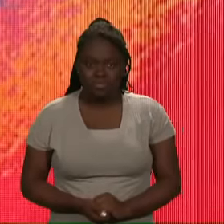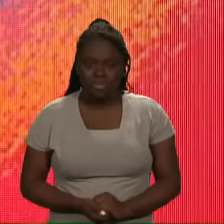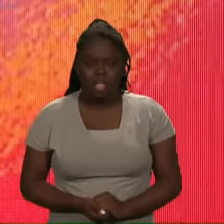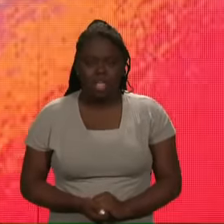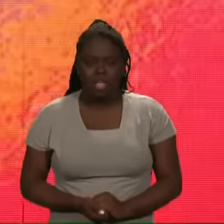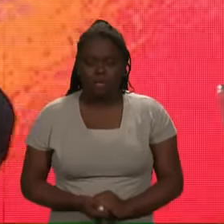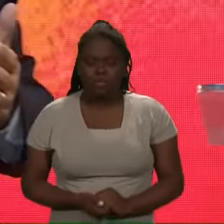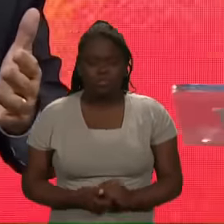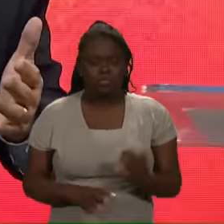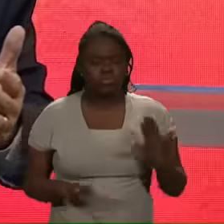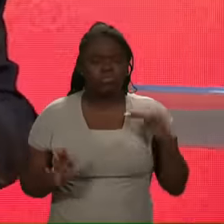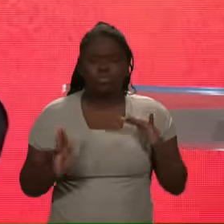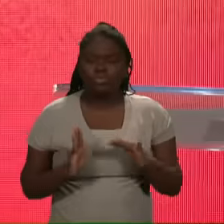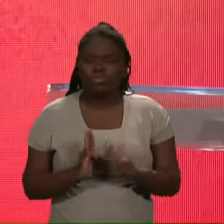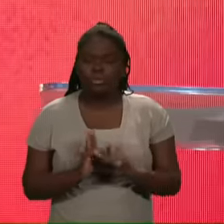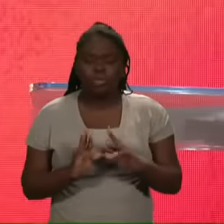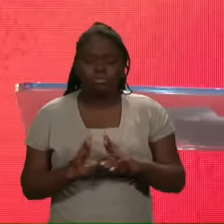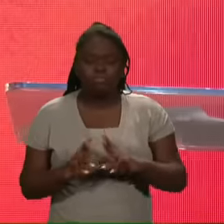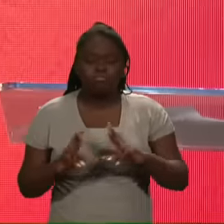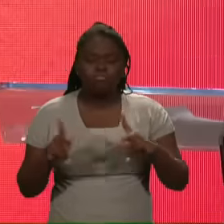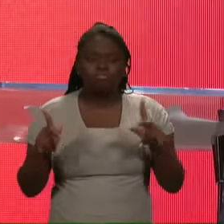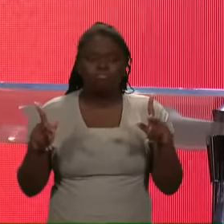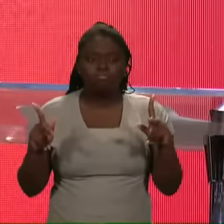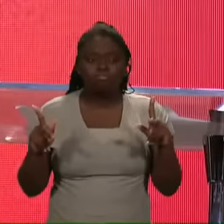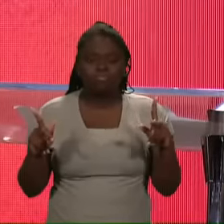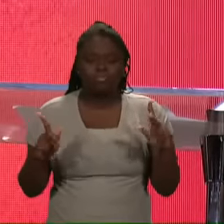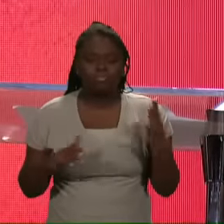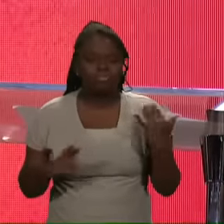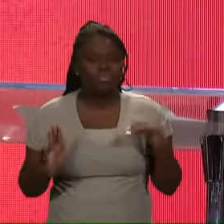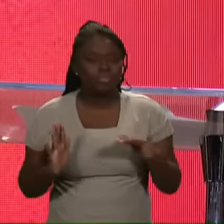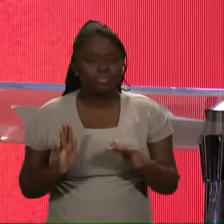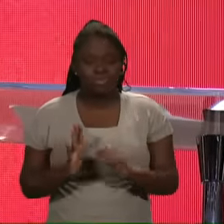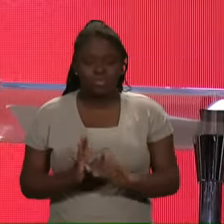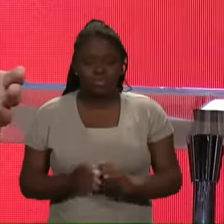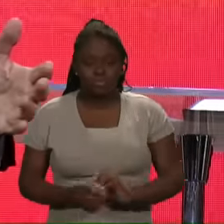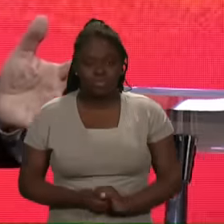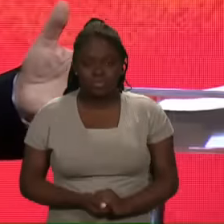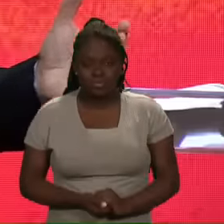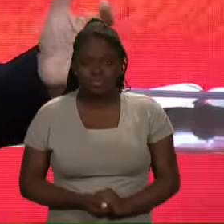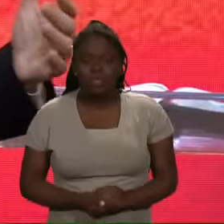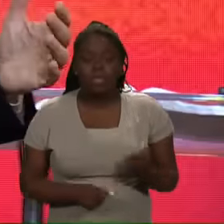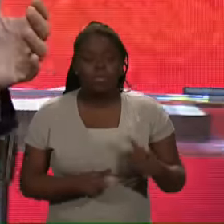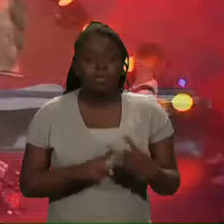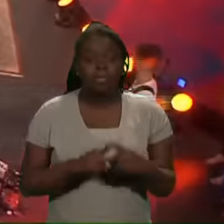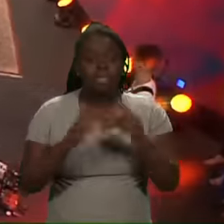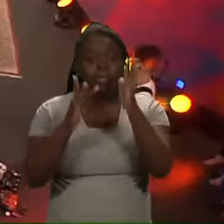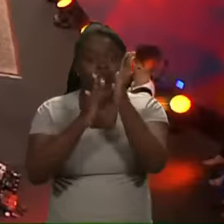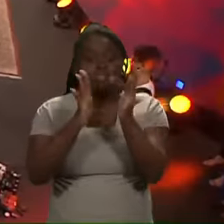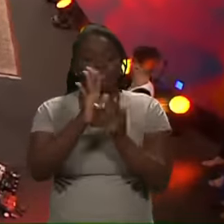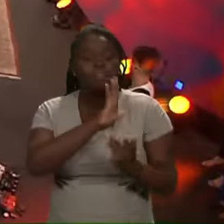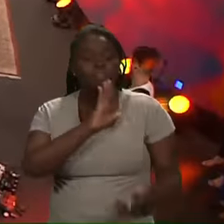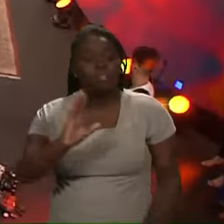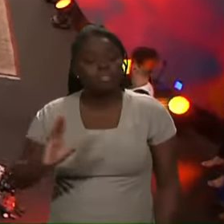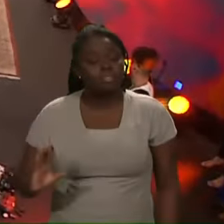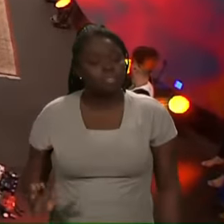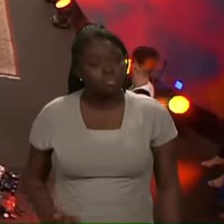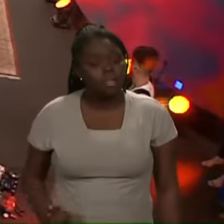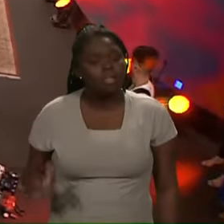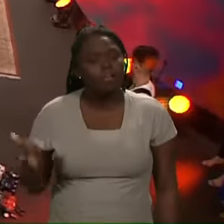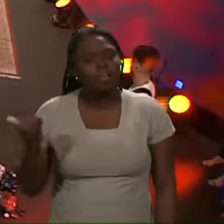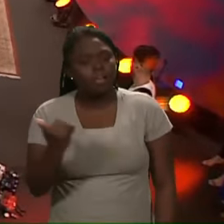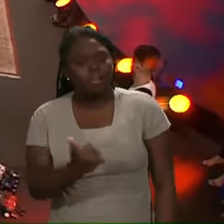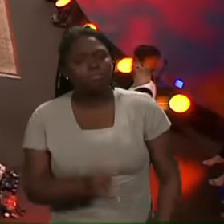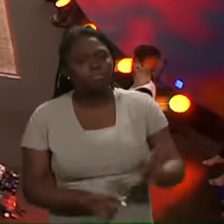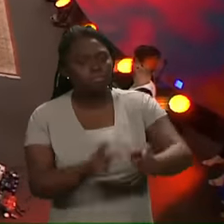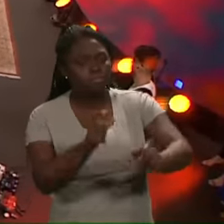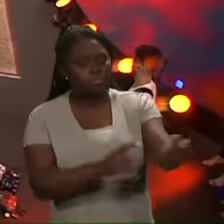Tudo vai ser diferente na vida. Tudo. Porque Jesus Cristo disse assim: aquele que vem